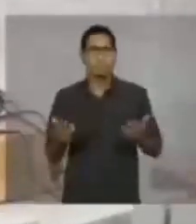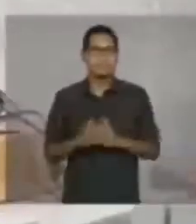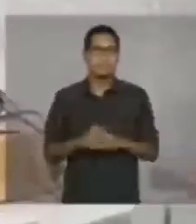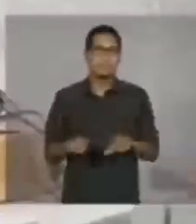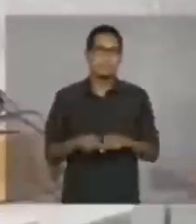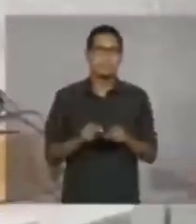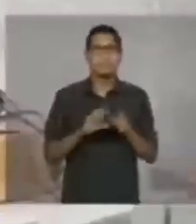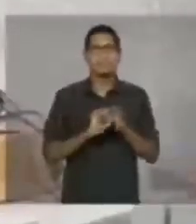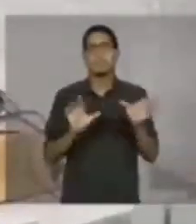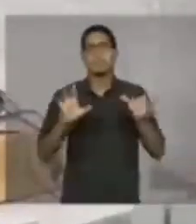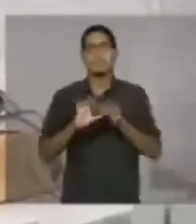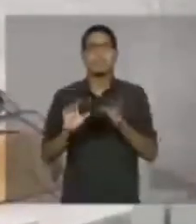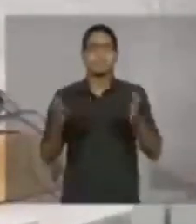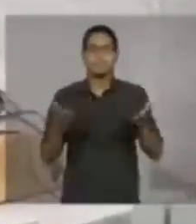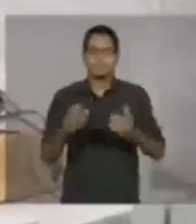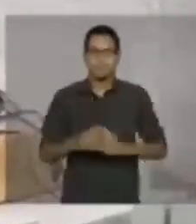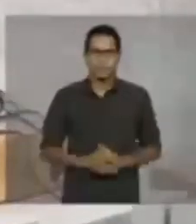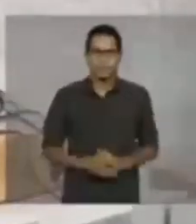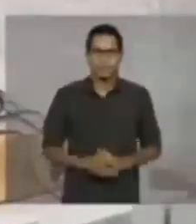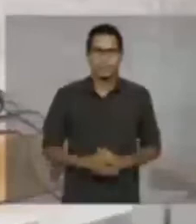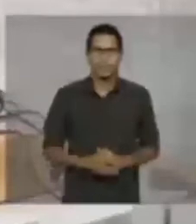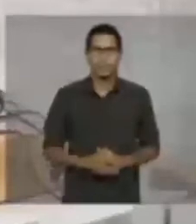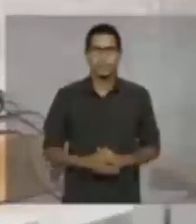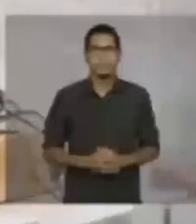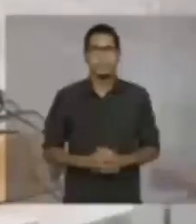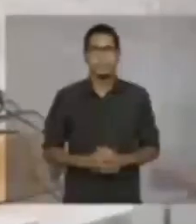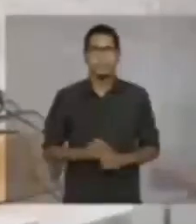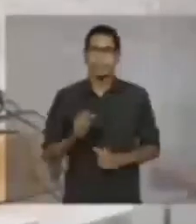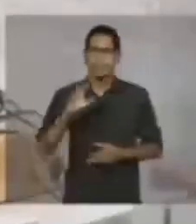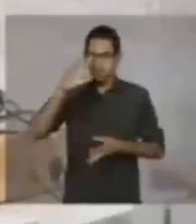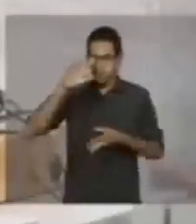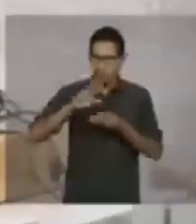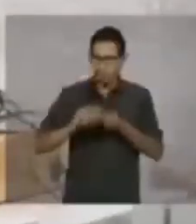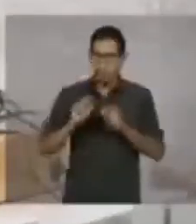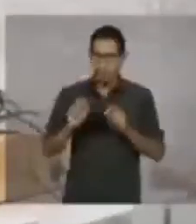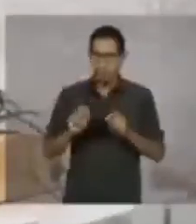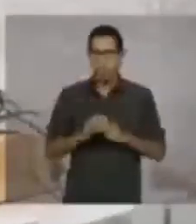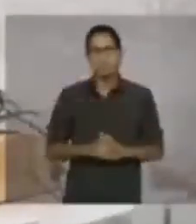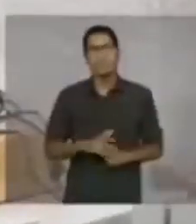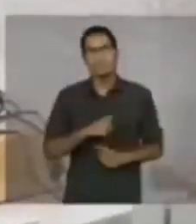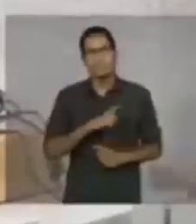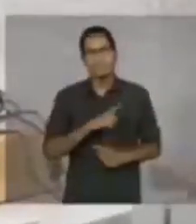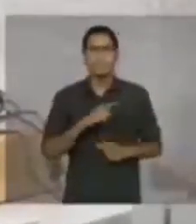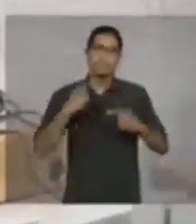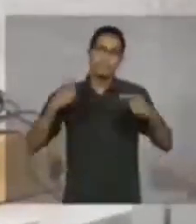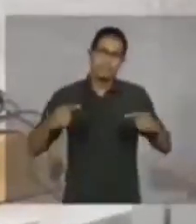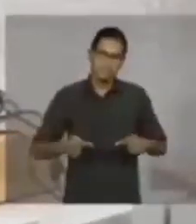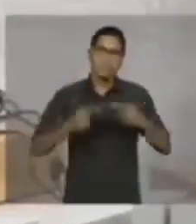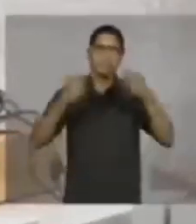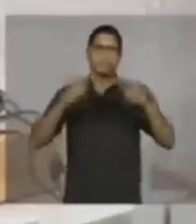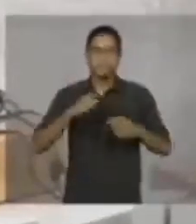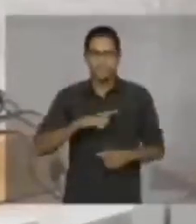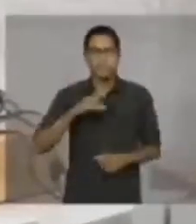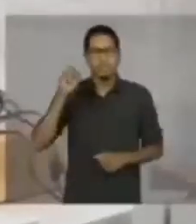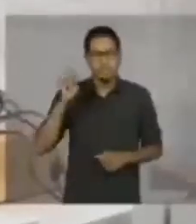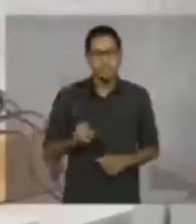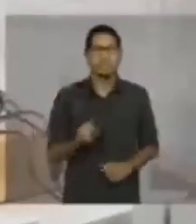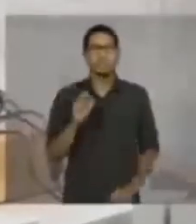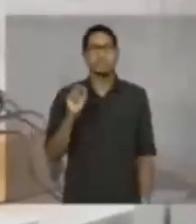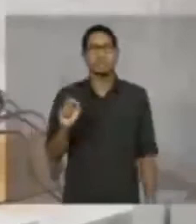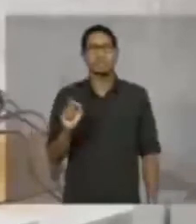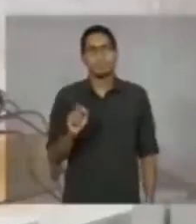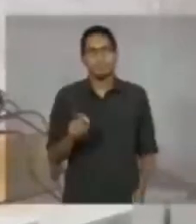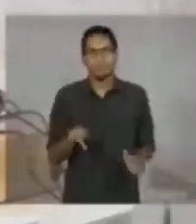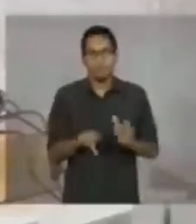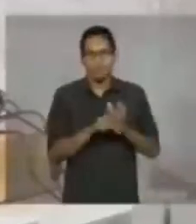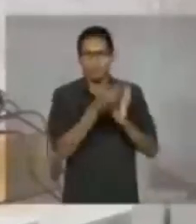abrir mão disso. Para concluir, tem alguns outros desafios na